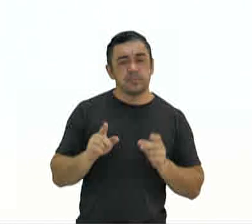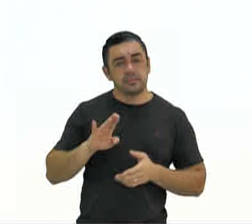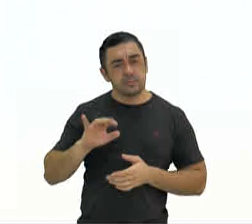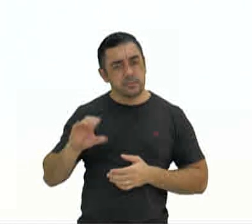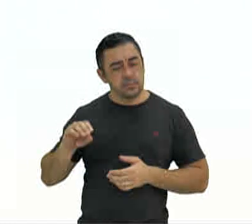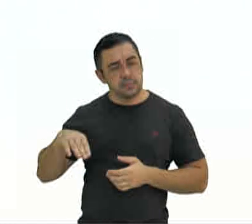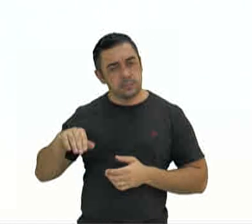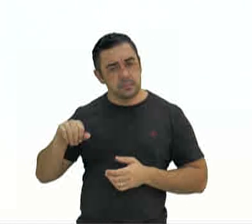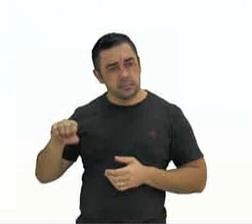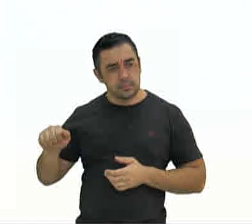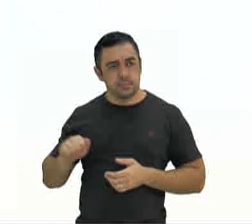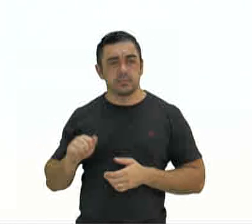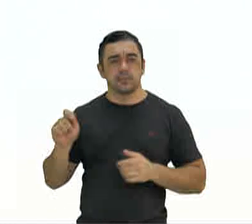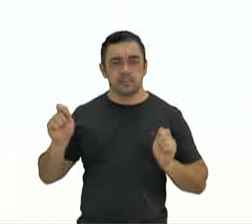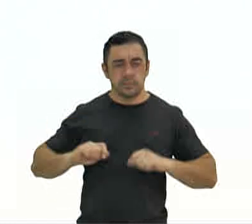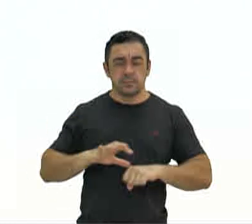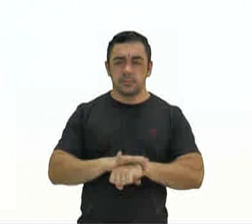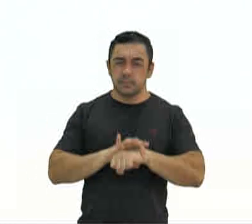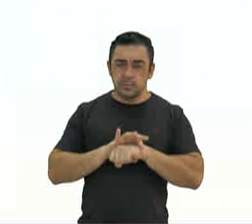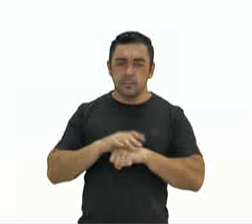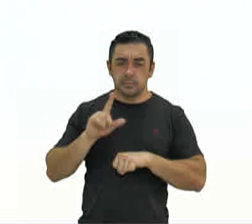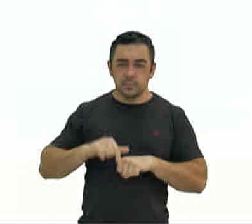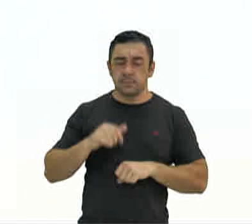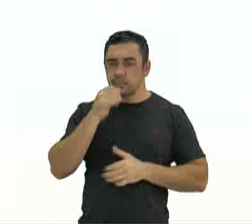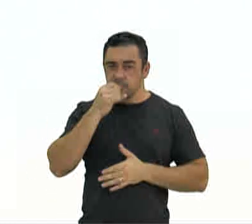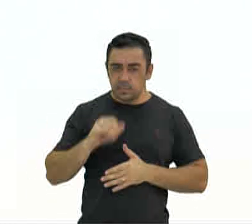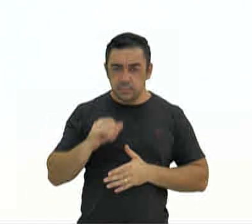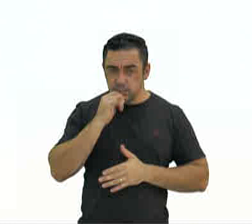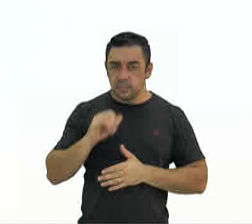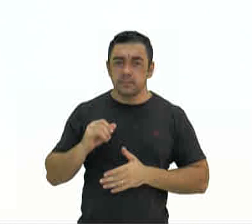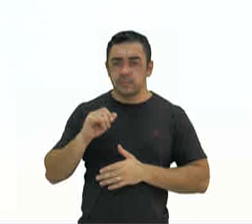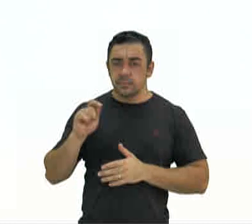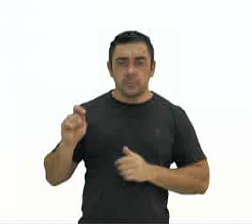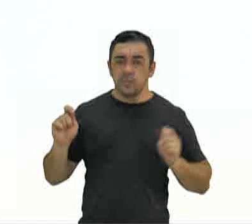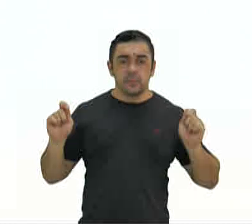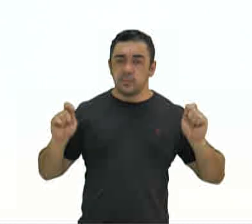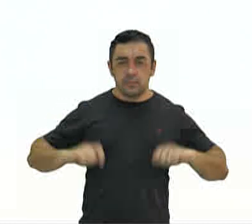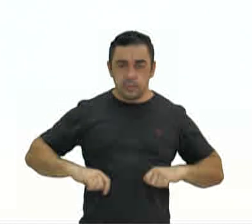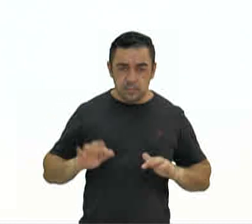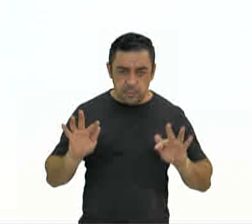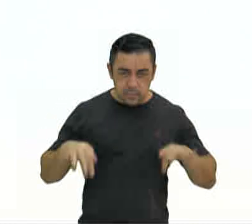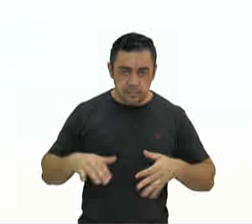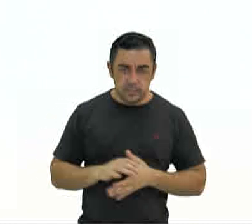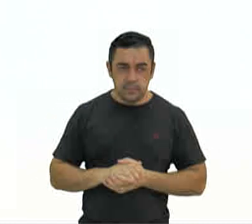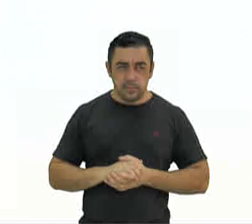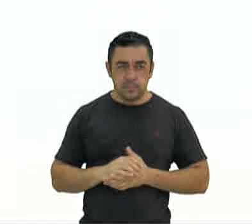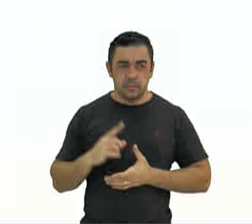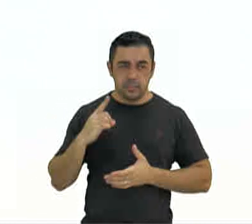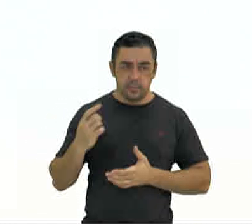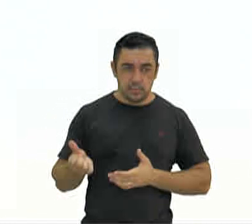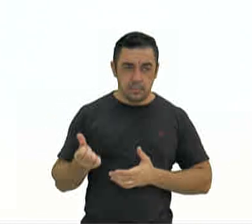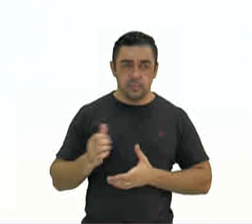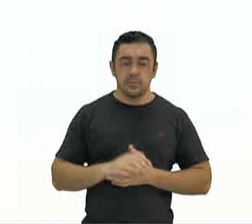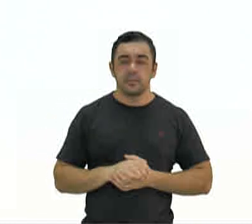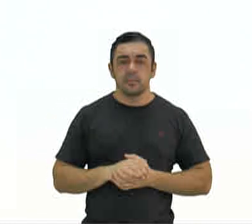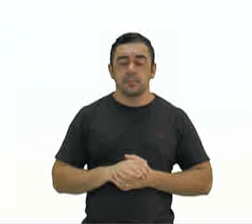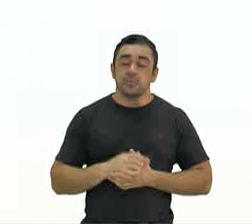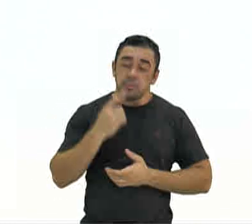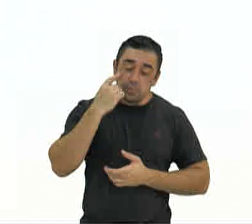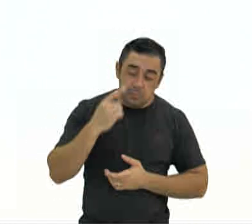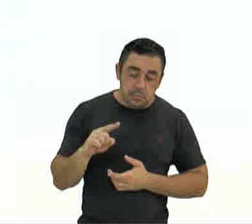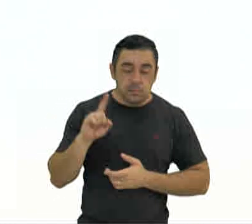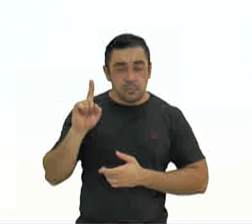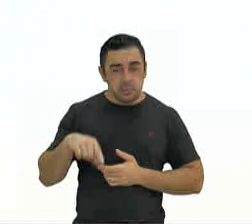biomassa, o que assegura ao sistema elétrico um potencial inesgotável. Número 16, tendo em vista